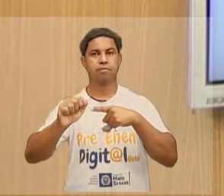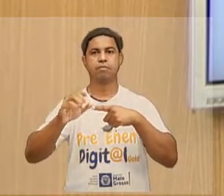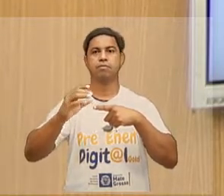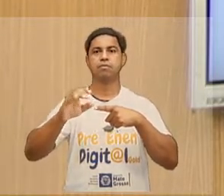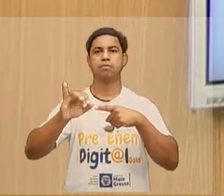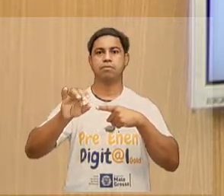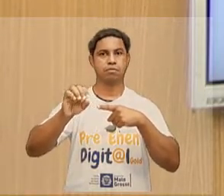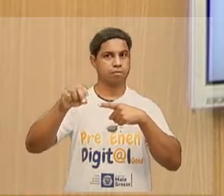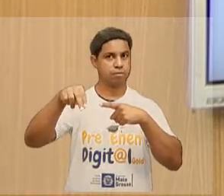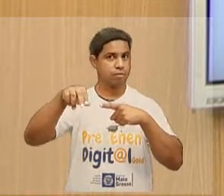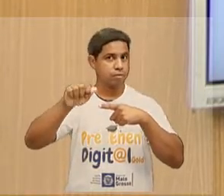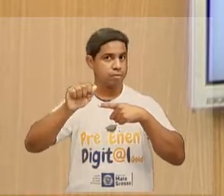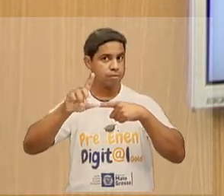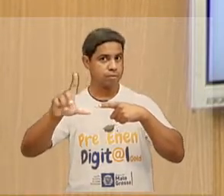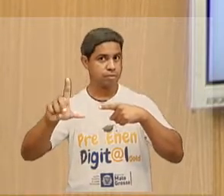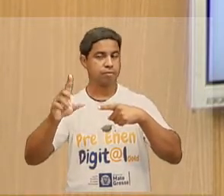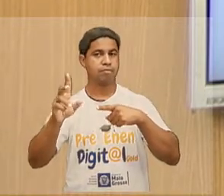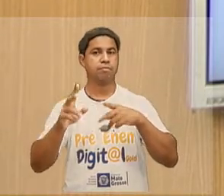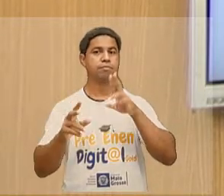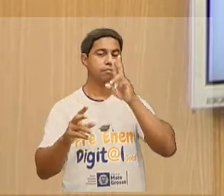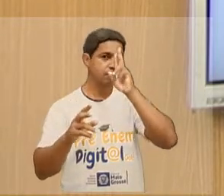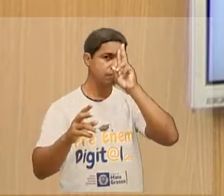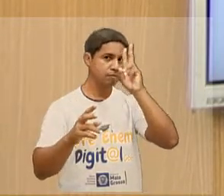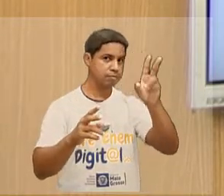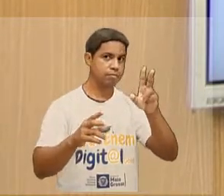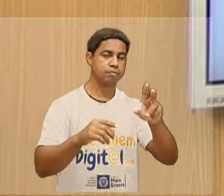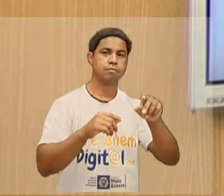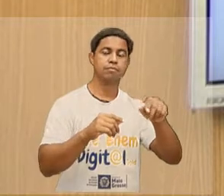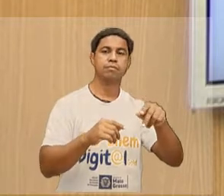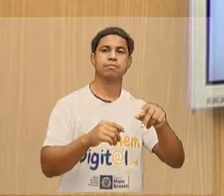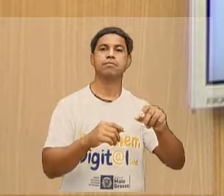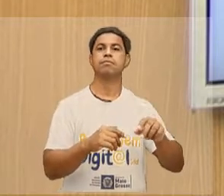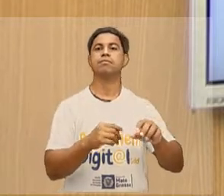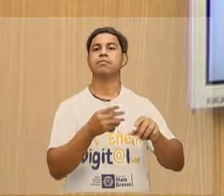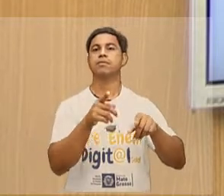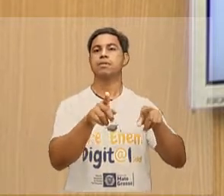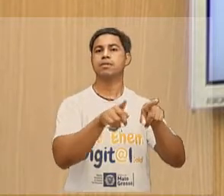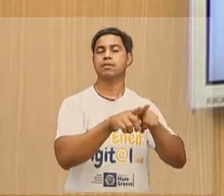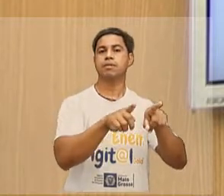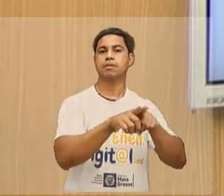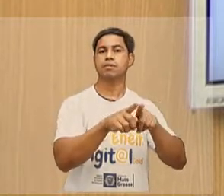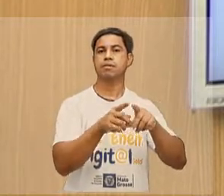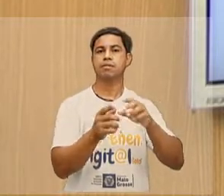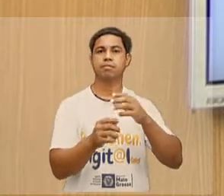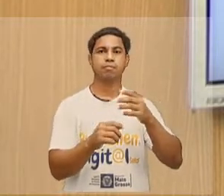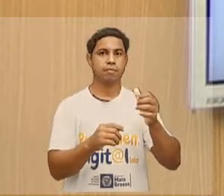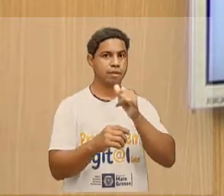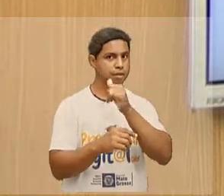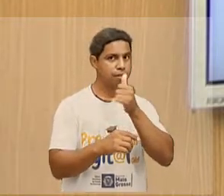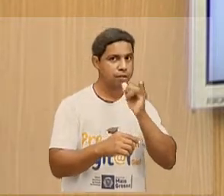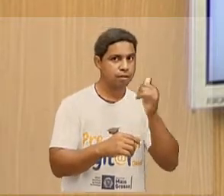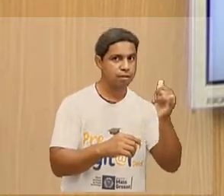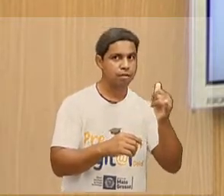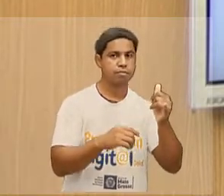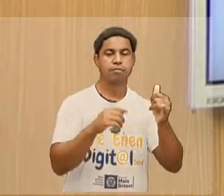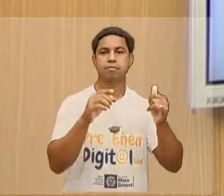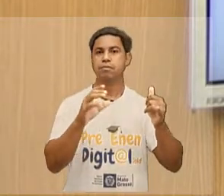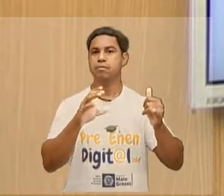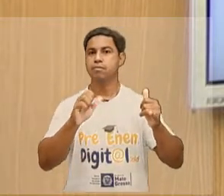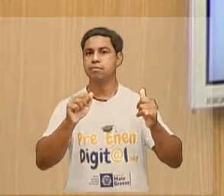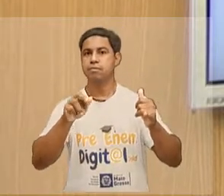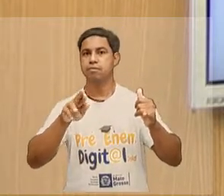celestes. Força eletrostática, a lei de Coulomb, fala da atração entre cargas elétricas. Então a